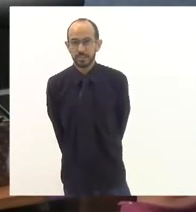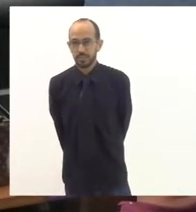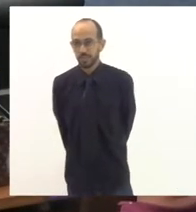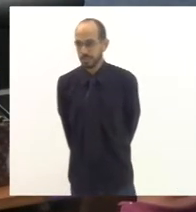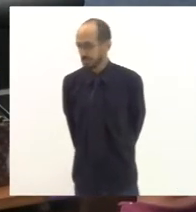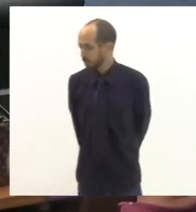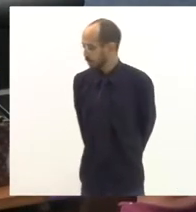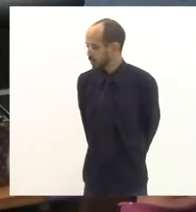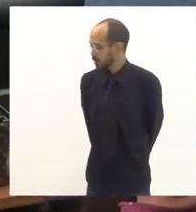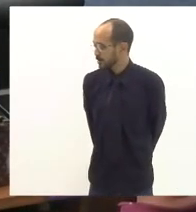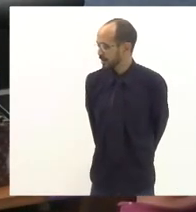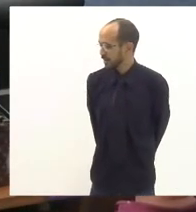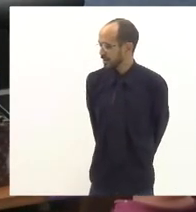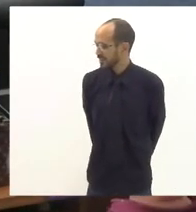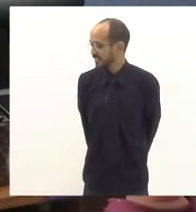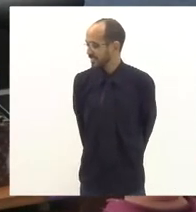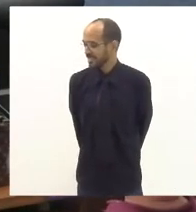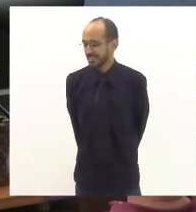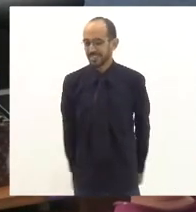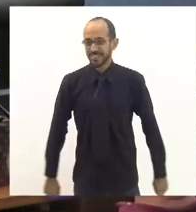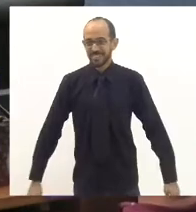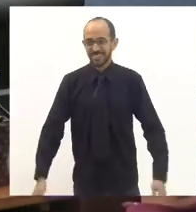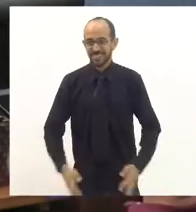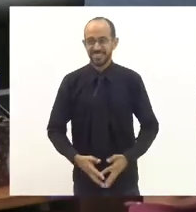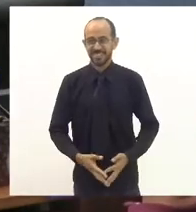Pode falar da tribuna.